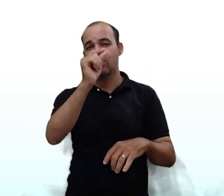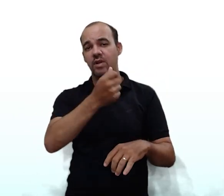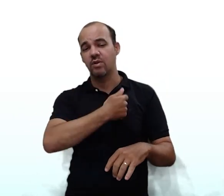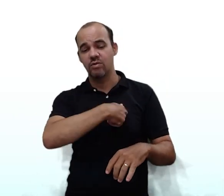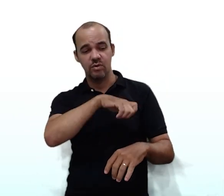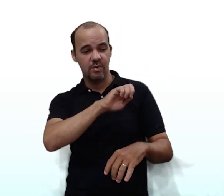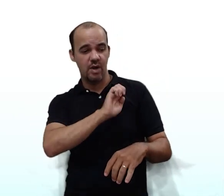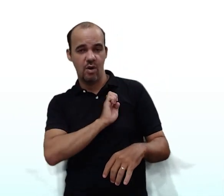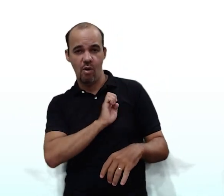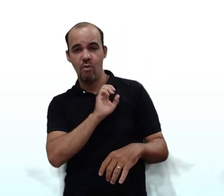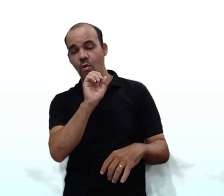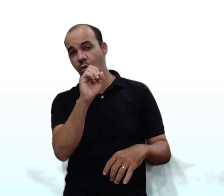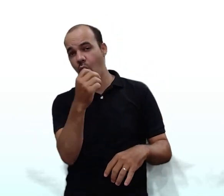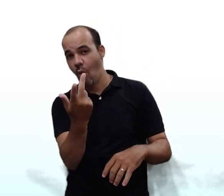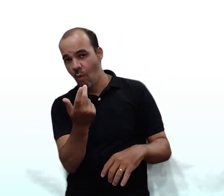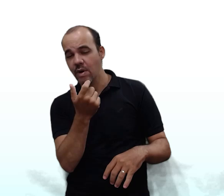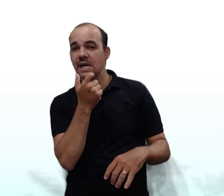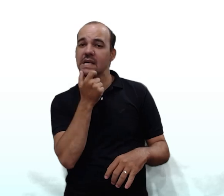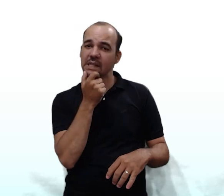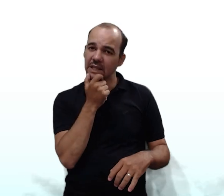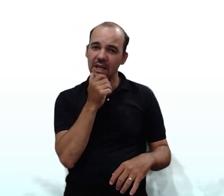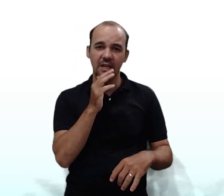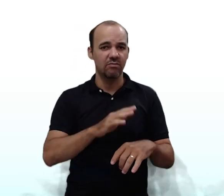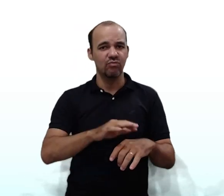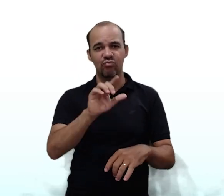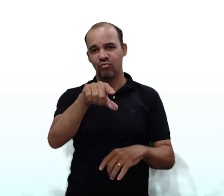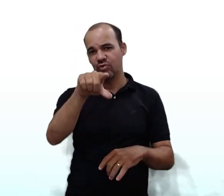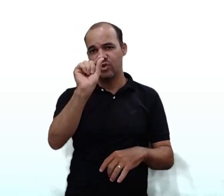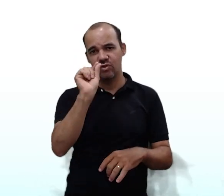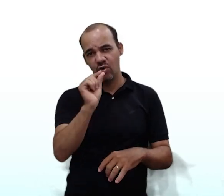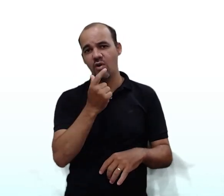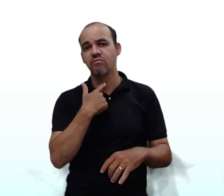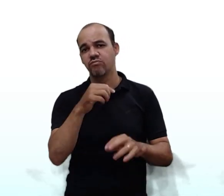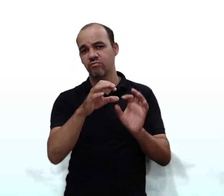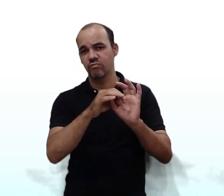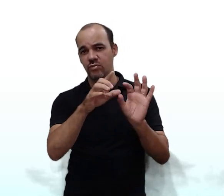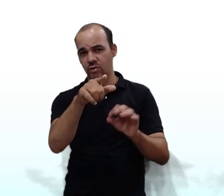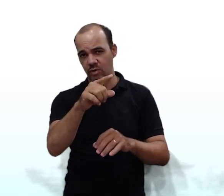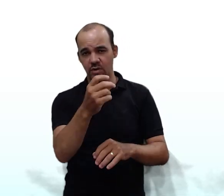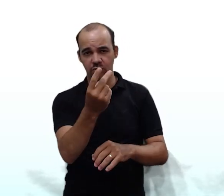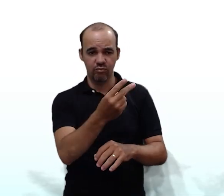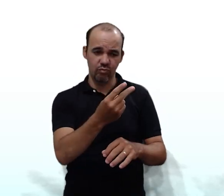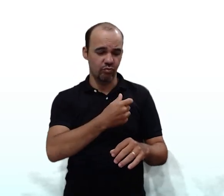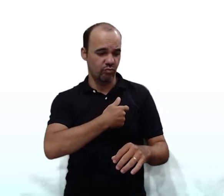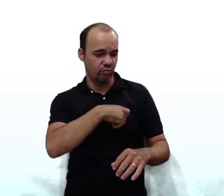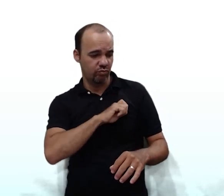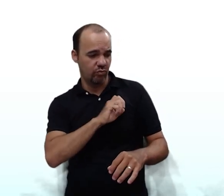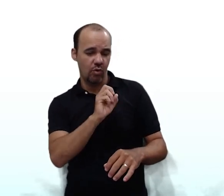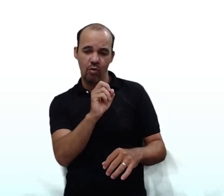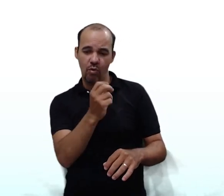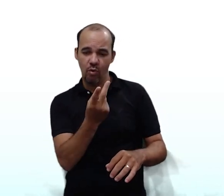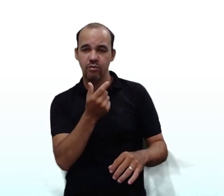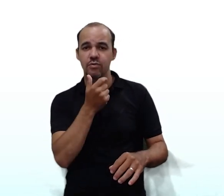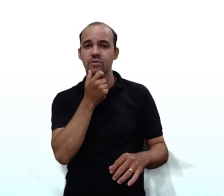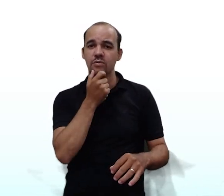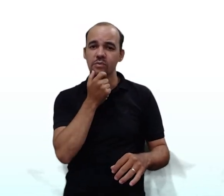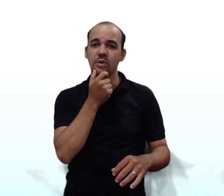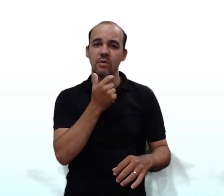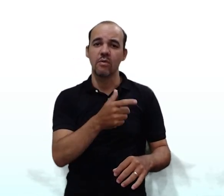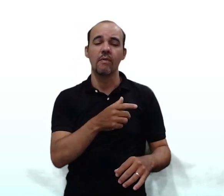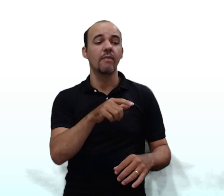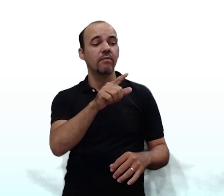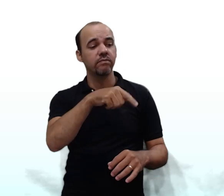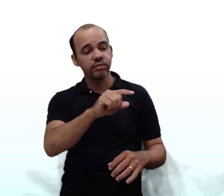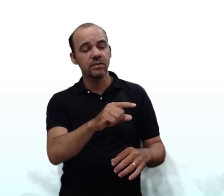é opcional, você escolhe ou inglês ou espanhol, mas tem que escolher uma das duas, tá? Então, o Enem quer que você leia aquele texto